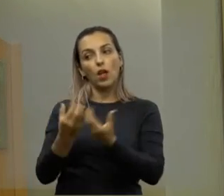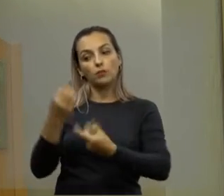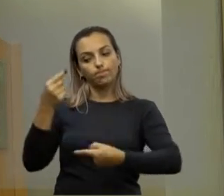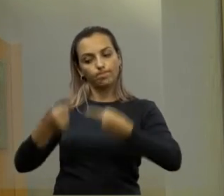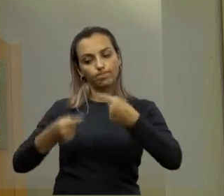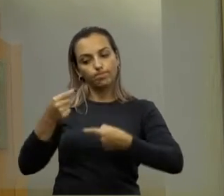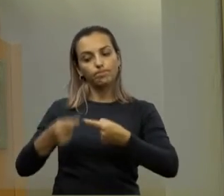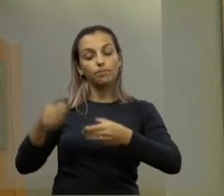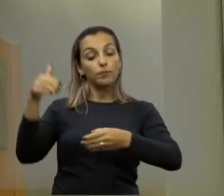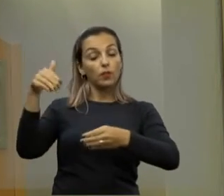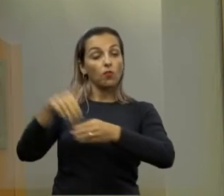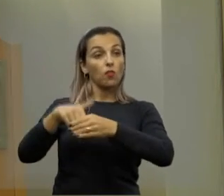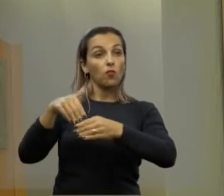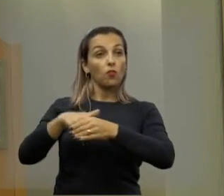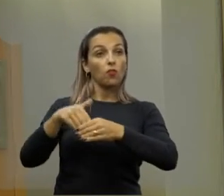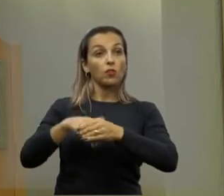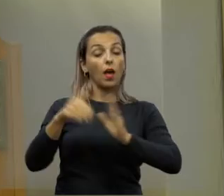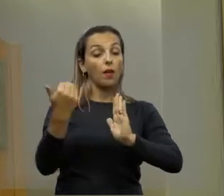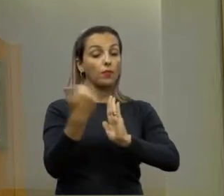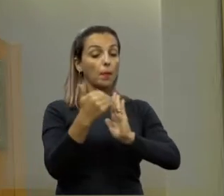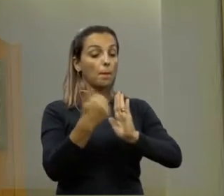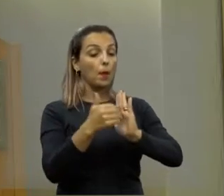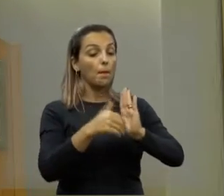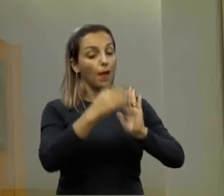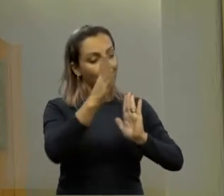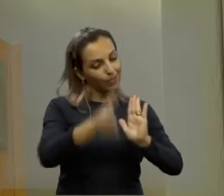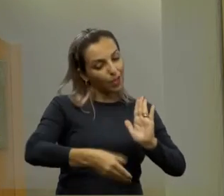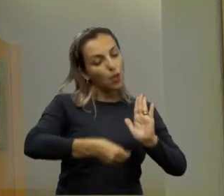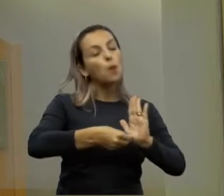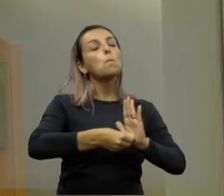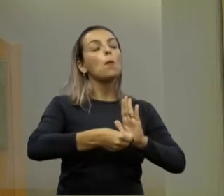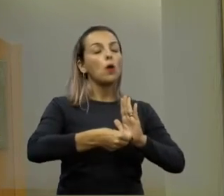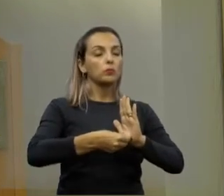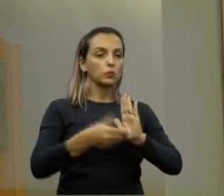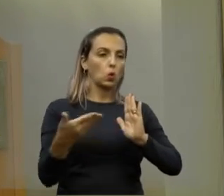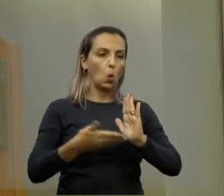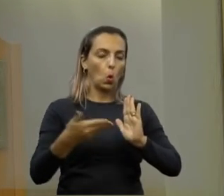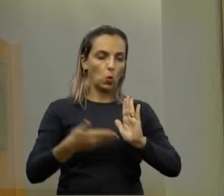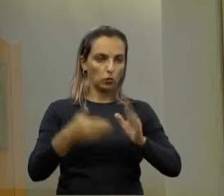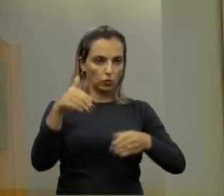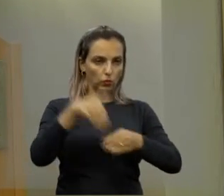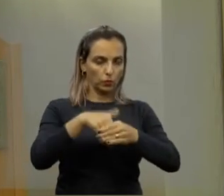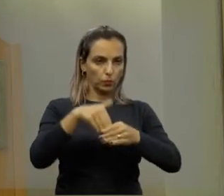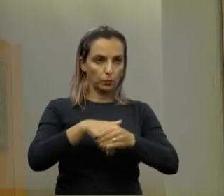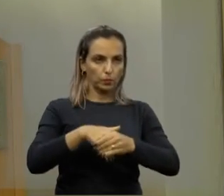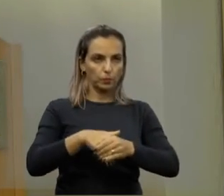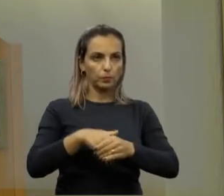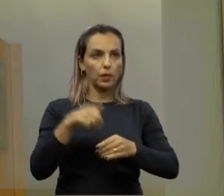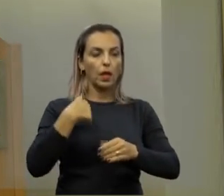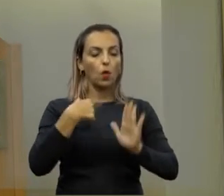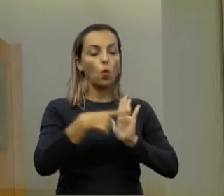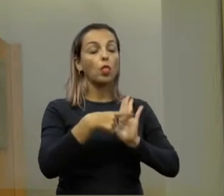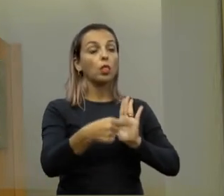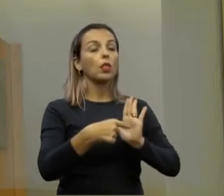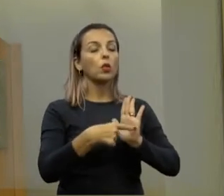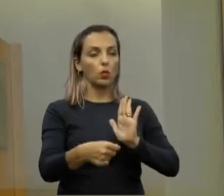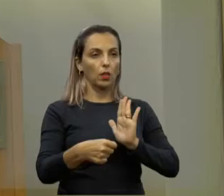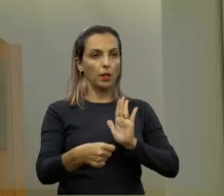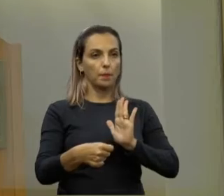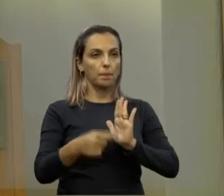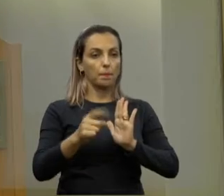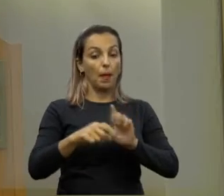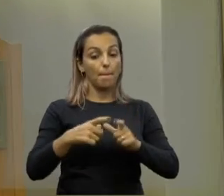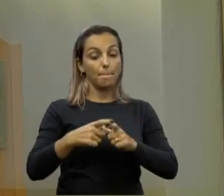aluno e foram votados e estão presentes no projeto que a casa vai voltar hoje eu gostaria de destacar alguns e